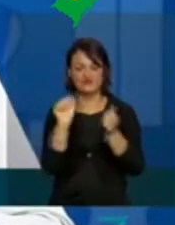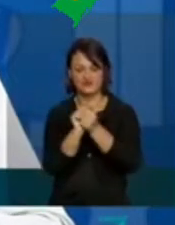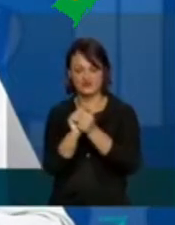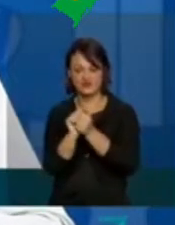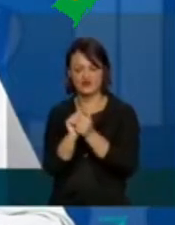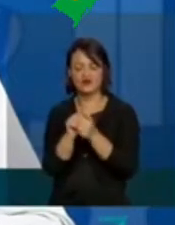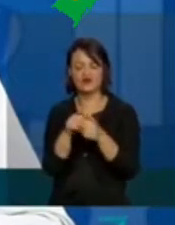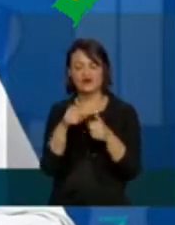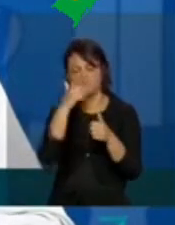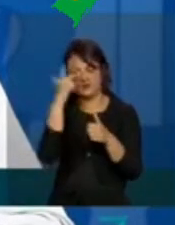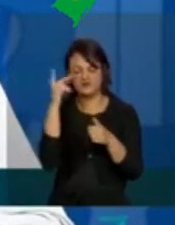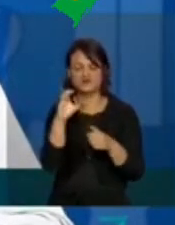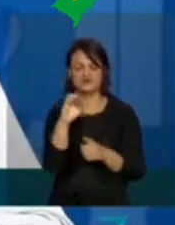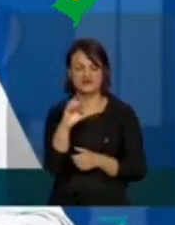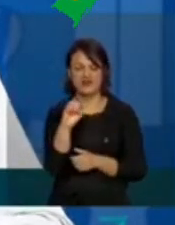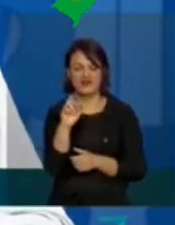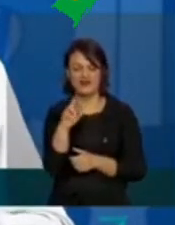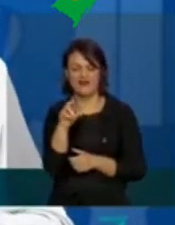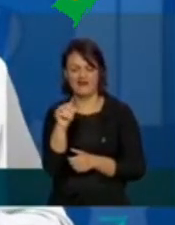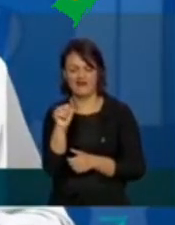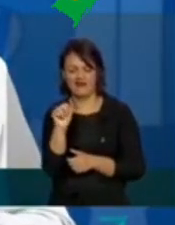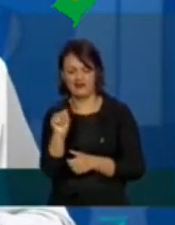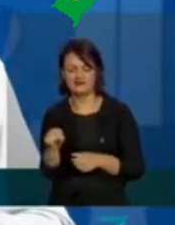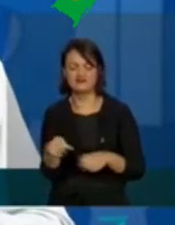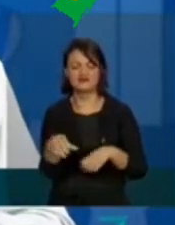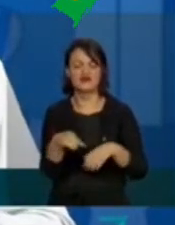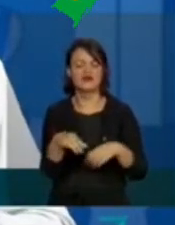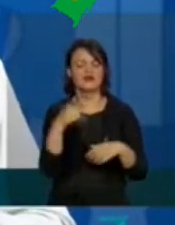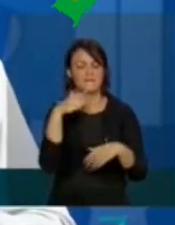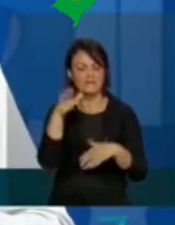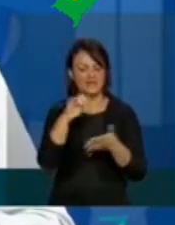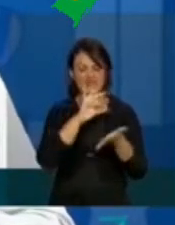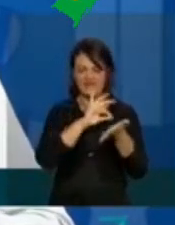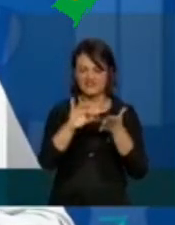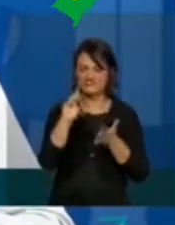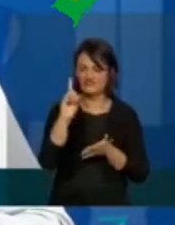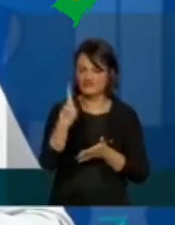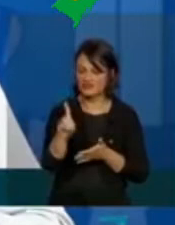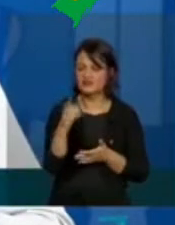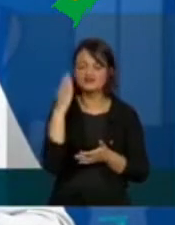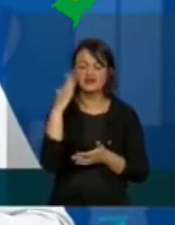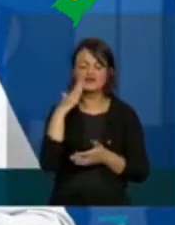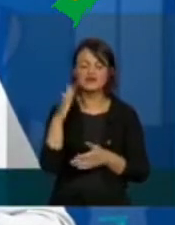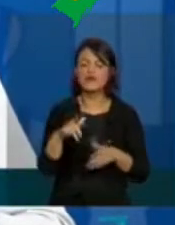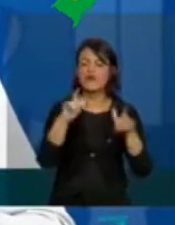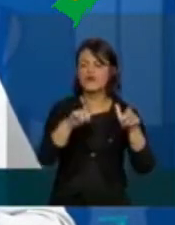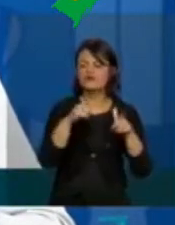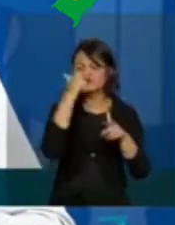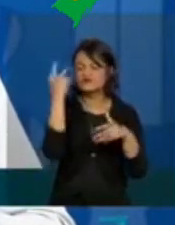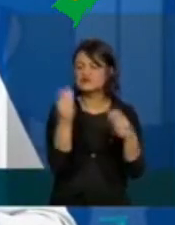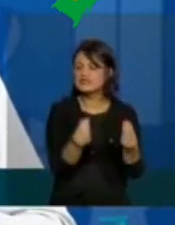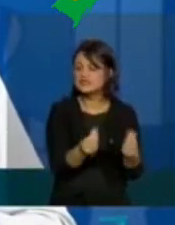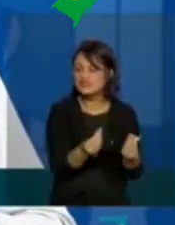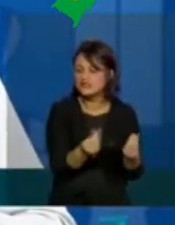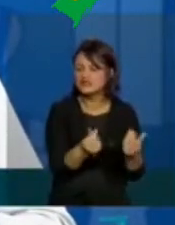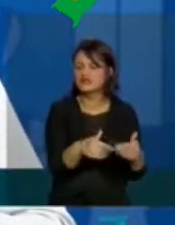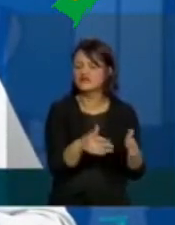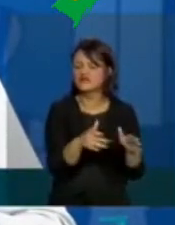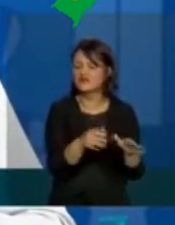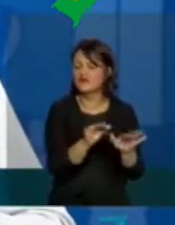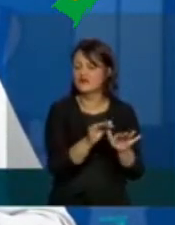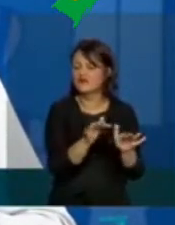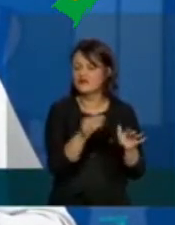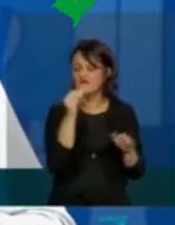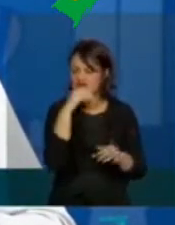Juntem com o pessoal do CRAS, mapeiem, peguem a ficha D, saibam aonde estão os mais vulneráveis,